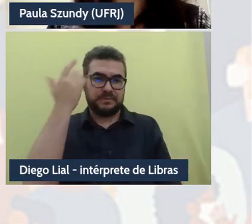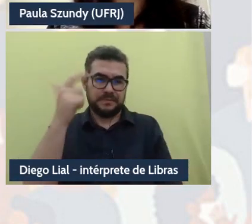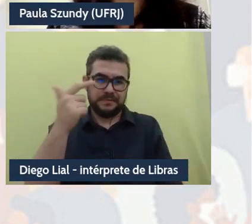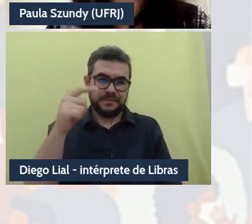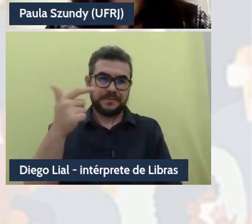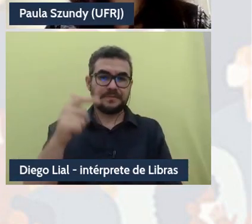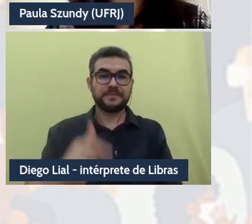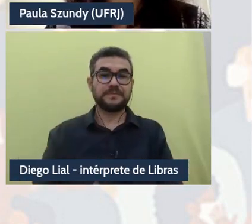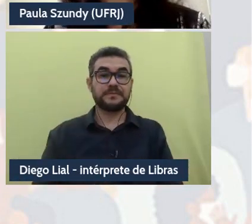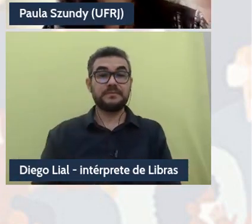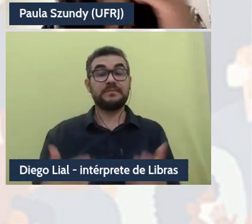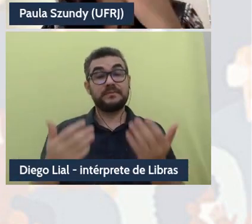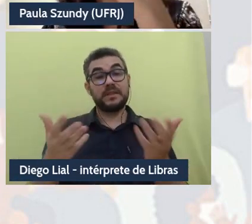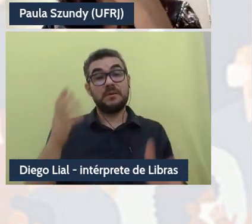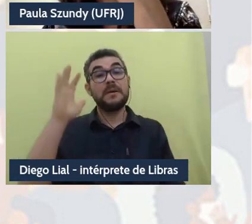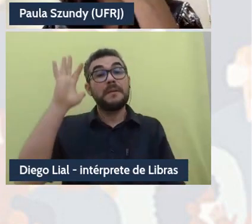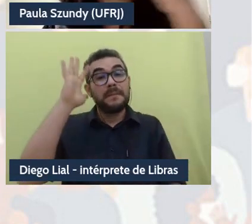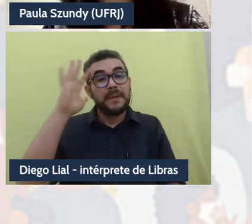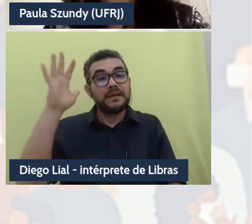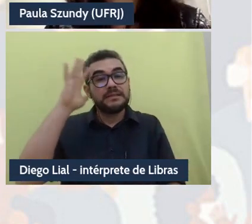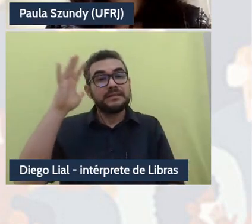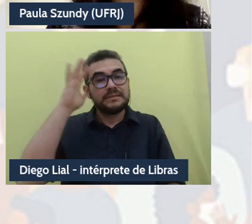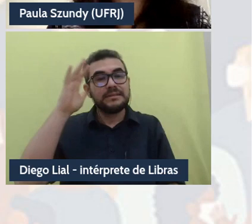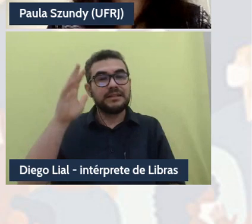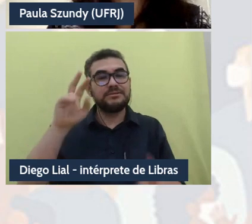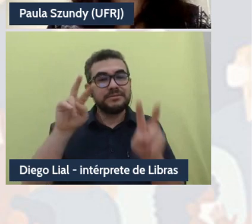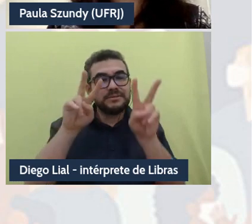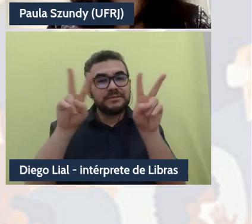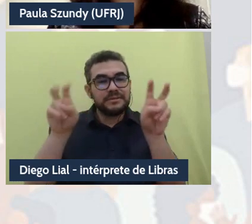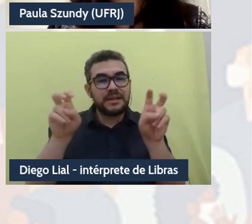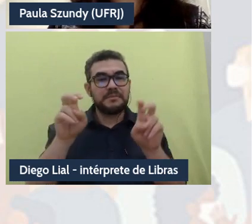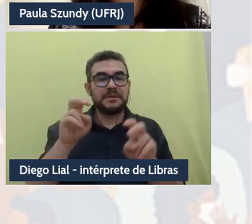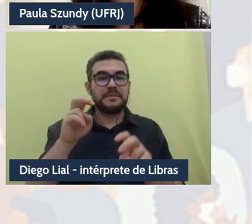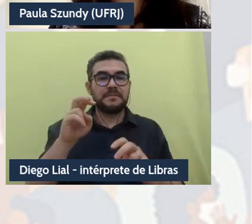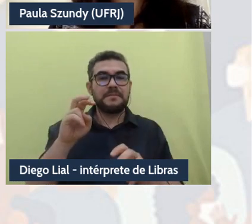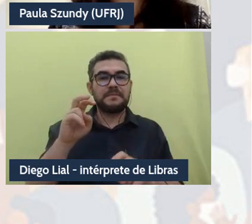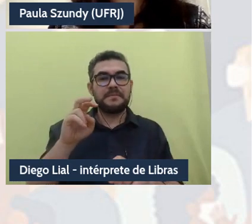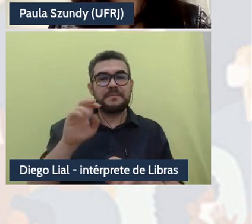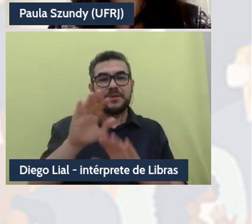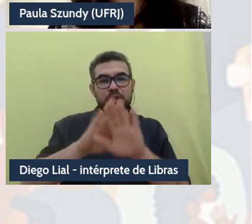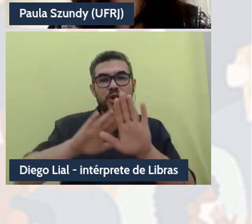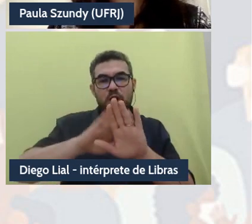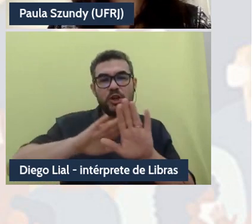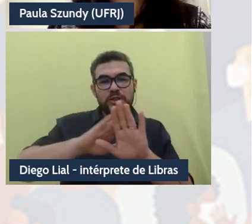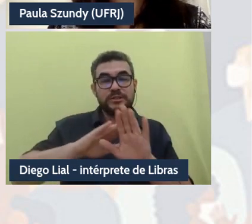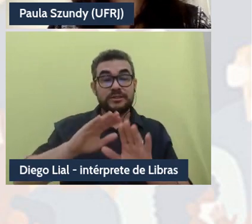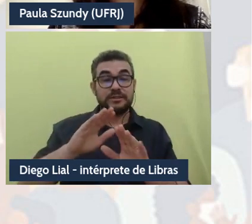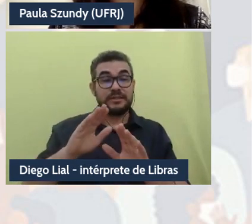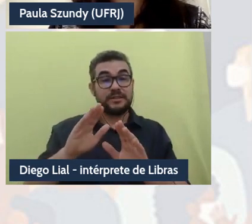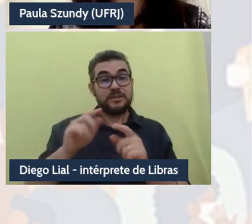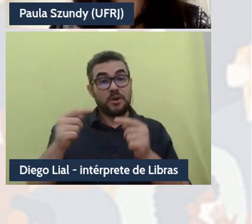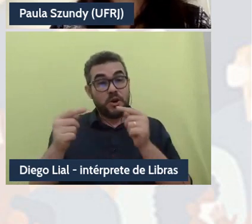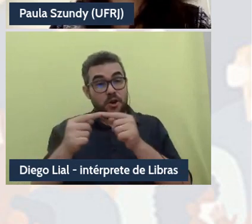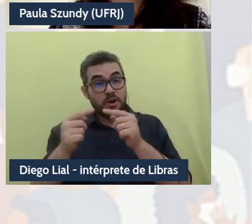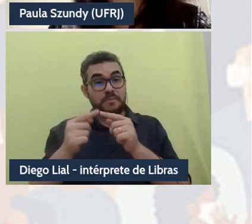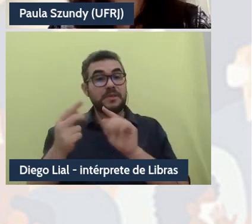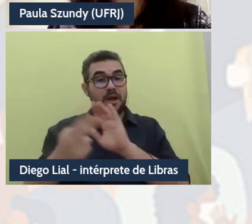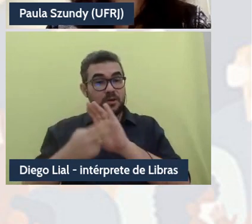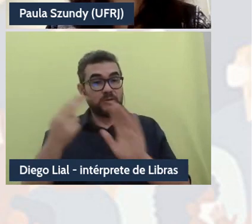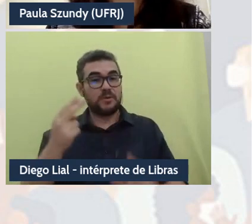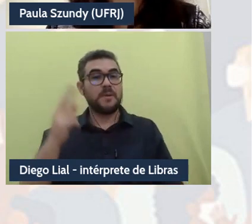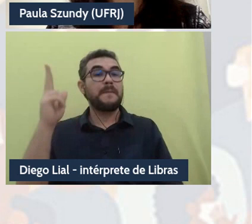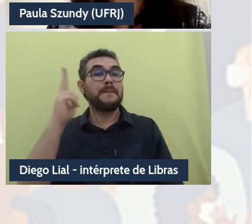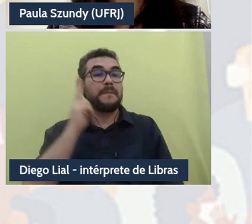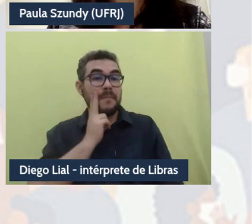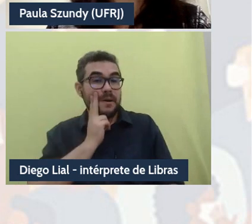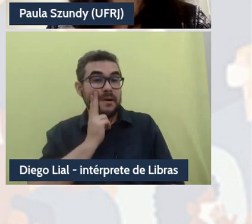ideologia, né, no ciclo de Bakhtin, né, Medvedev nos lembra que as concepções de mundo, as crenças e